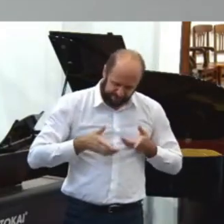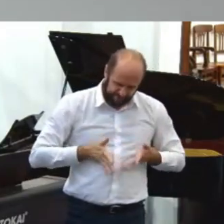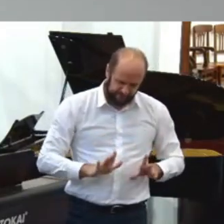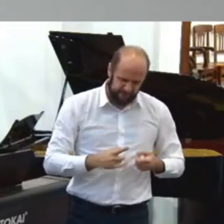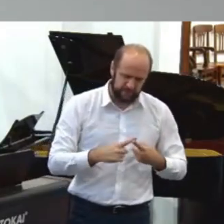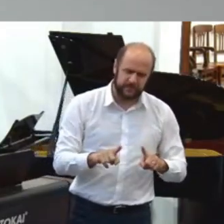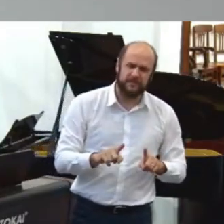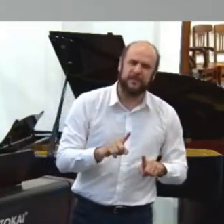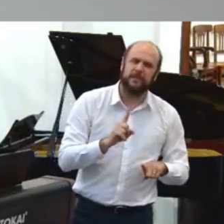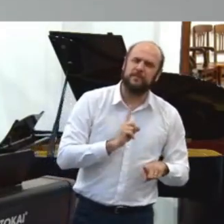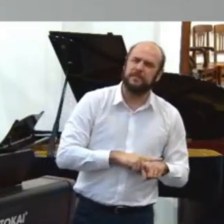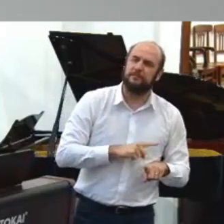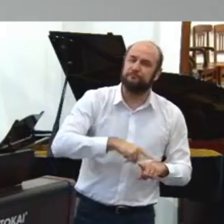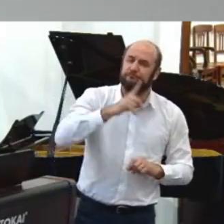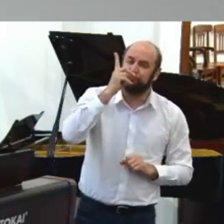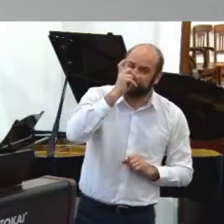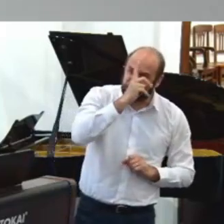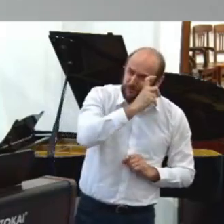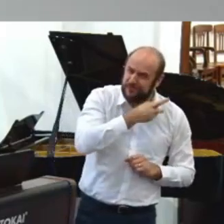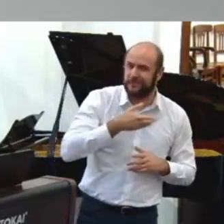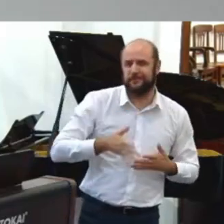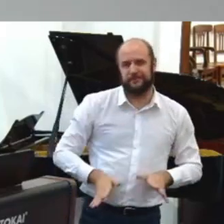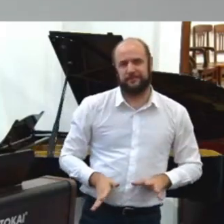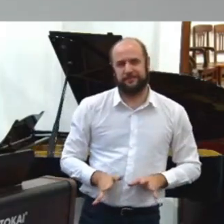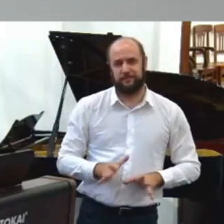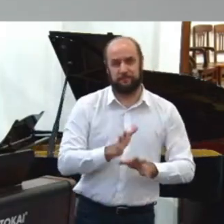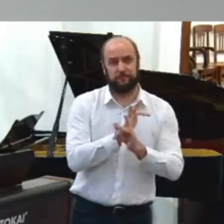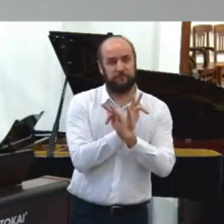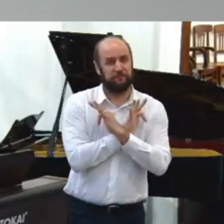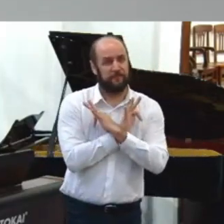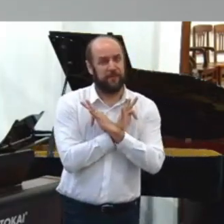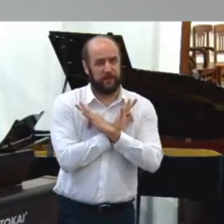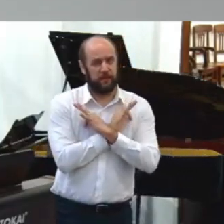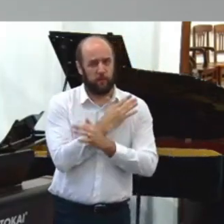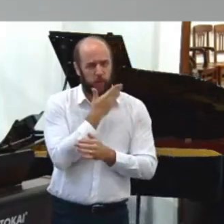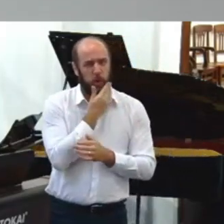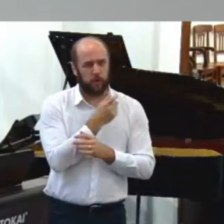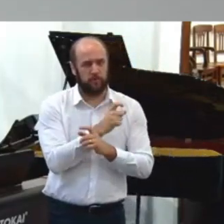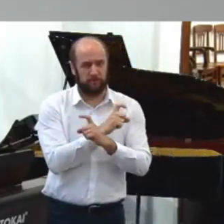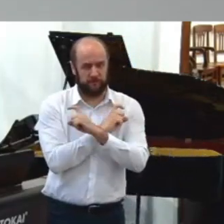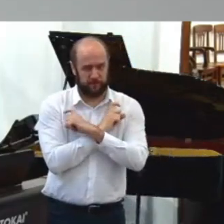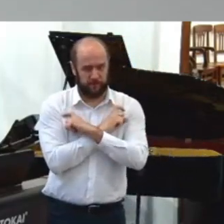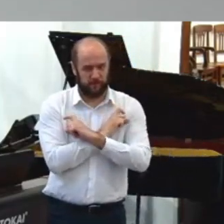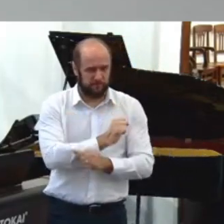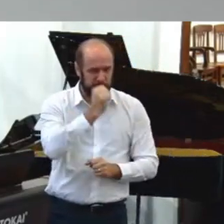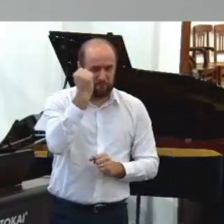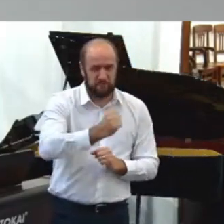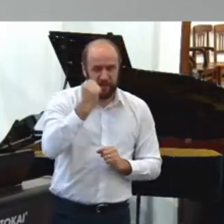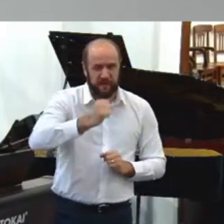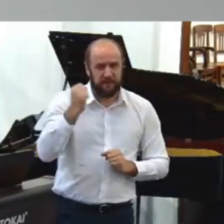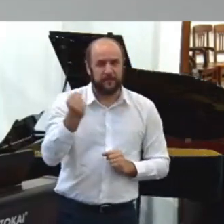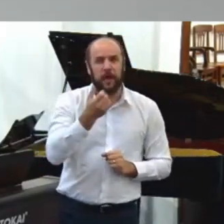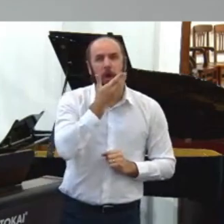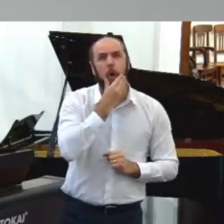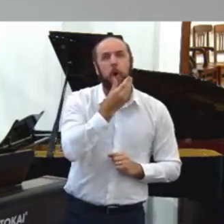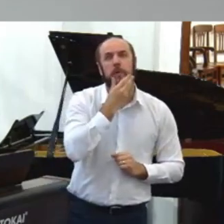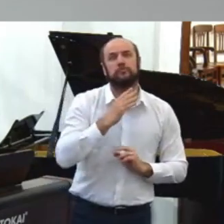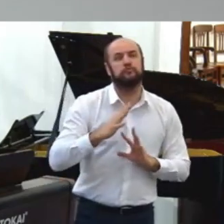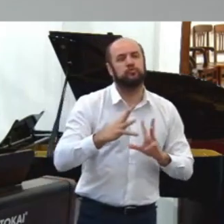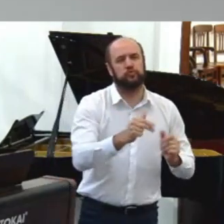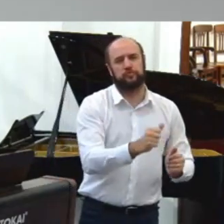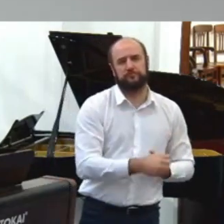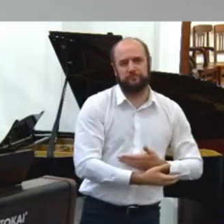difícil. Tiveram Moisés num tempo em que Faraó estava matando todos os meninos. Imaginem